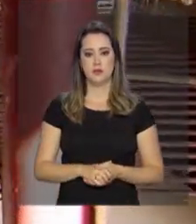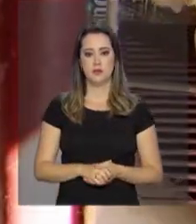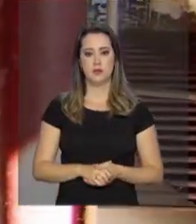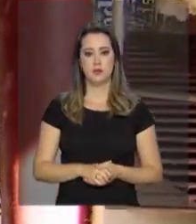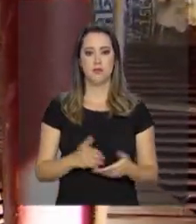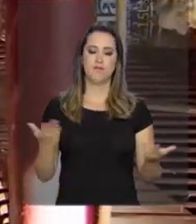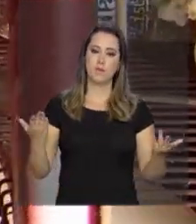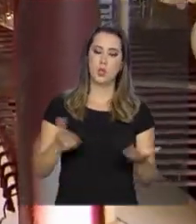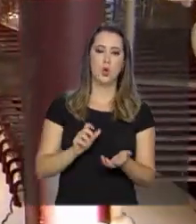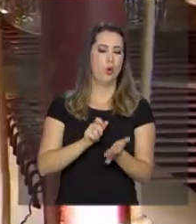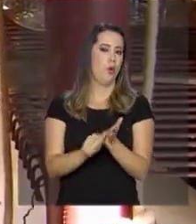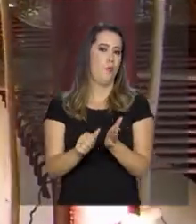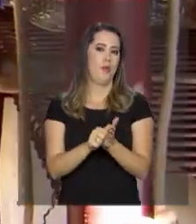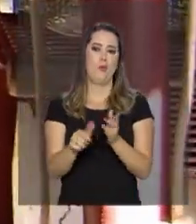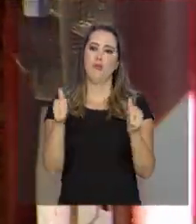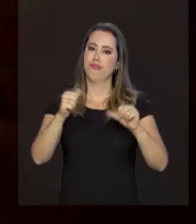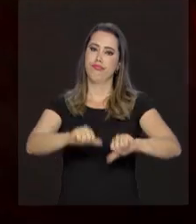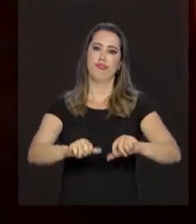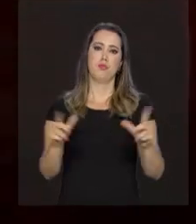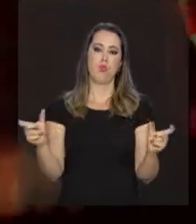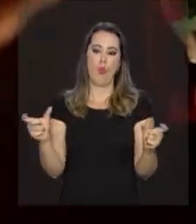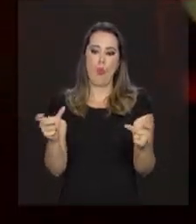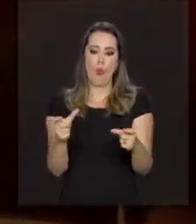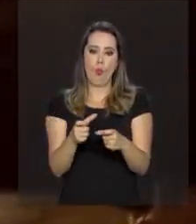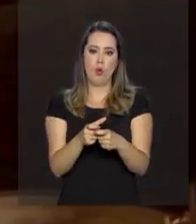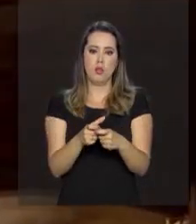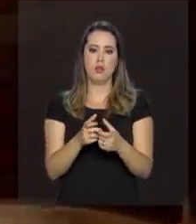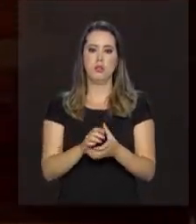fofo do tucano